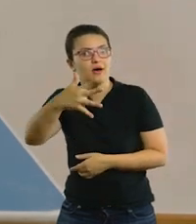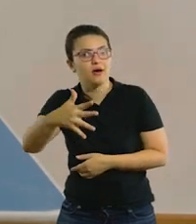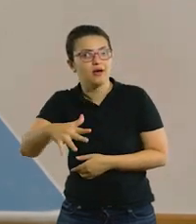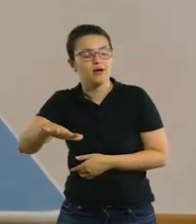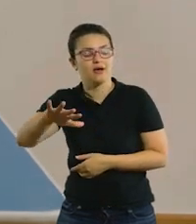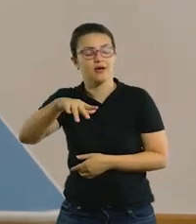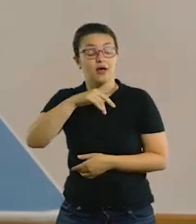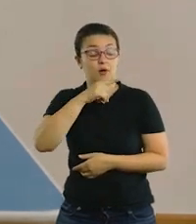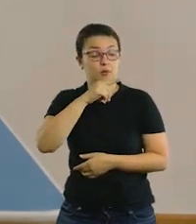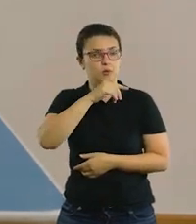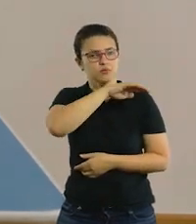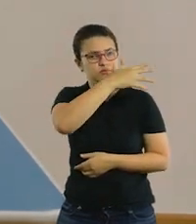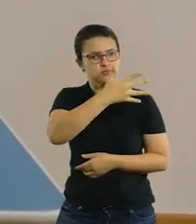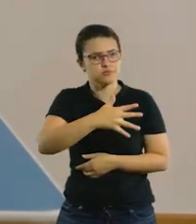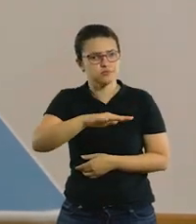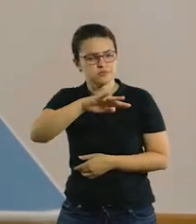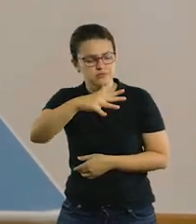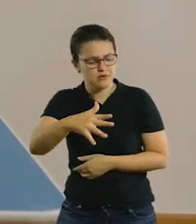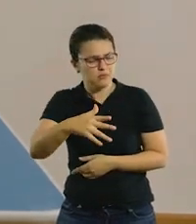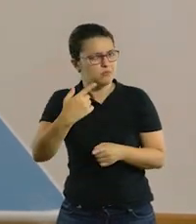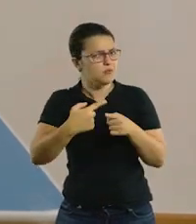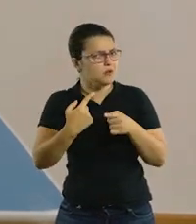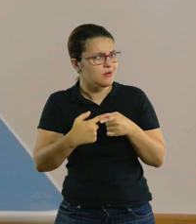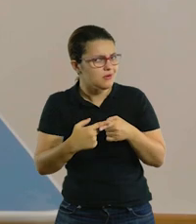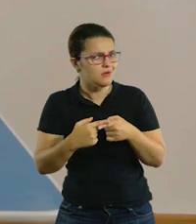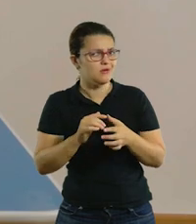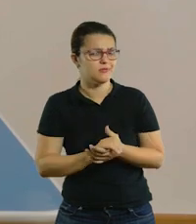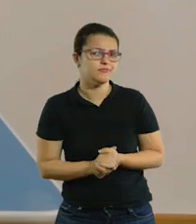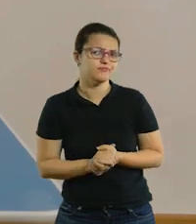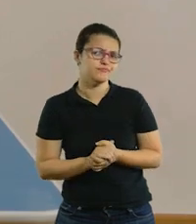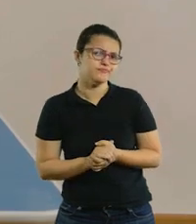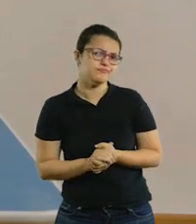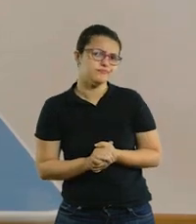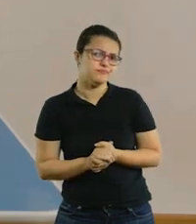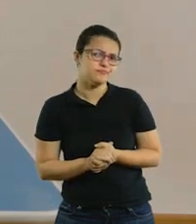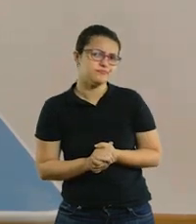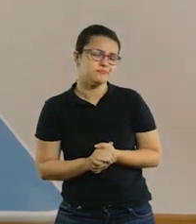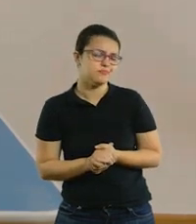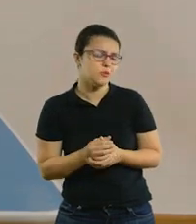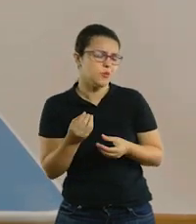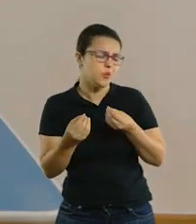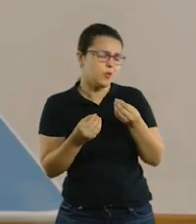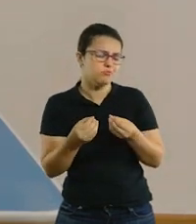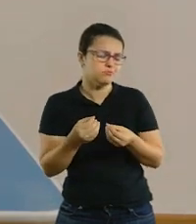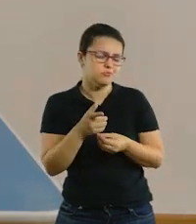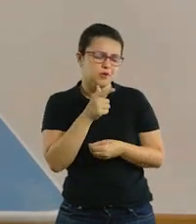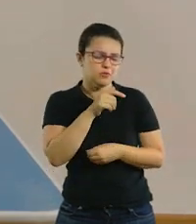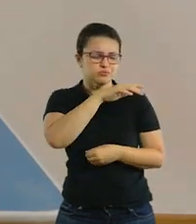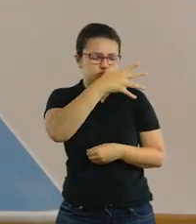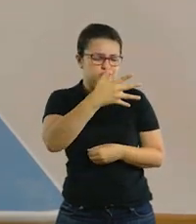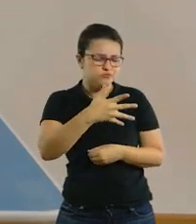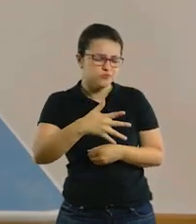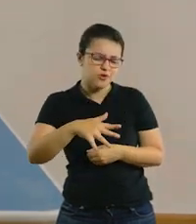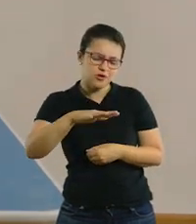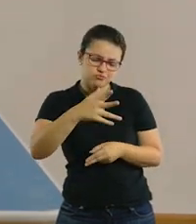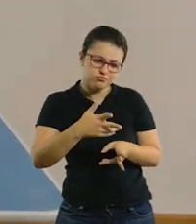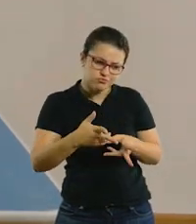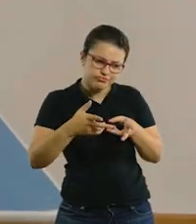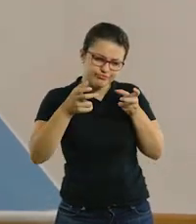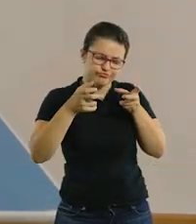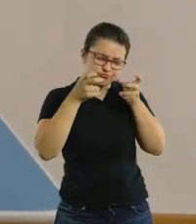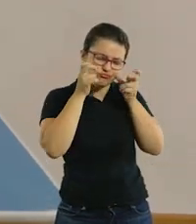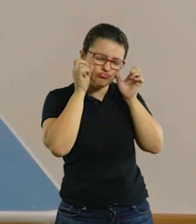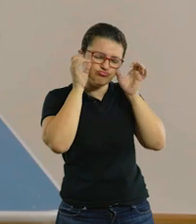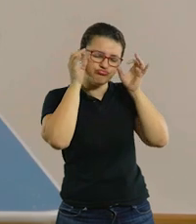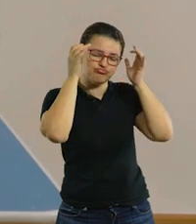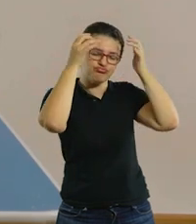o mar? Nós sabemos que o mar, ele nos leva a imaginar, a nossa imaginação vai longe,